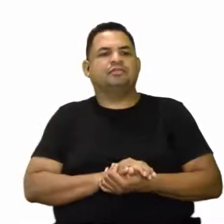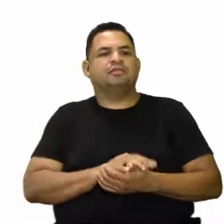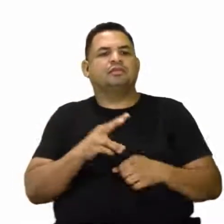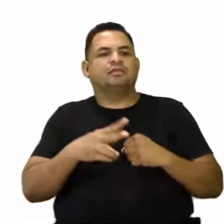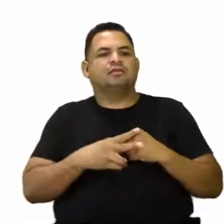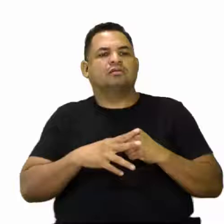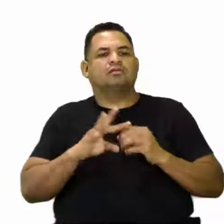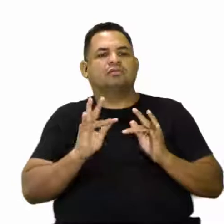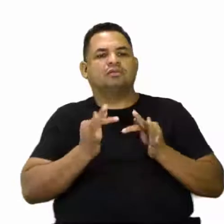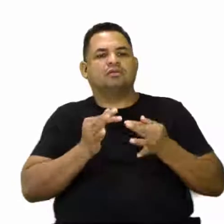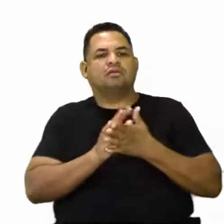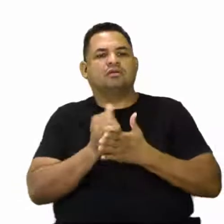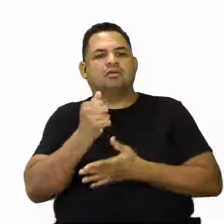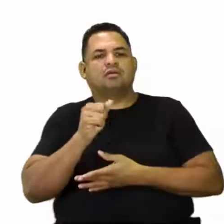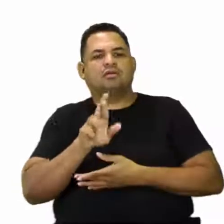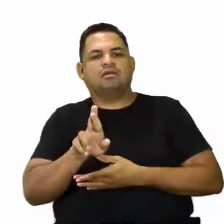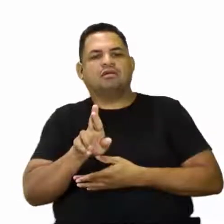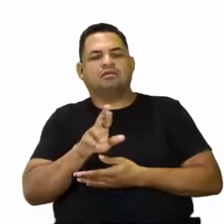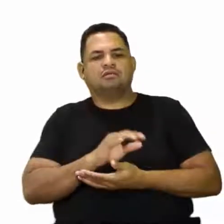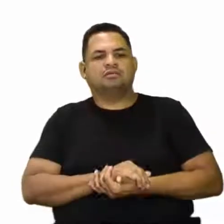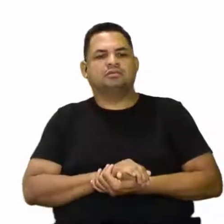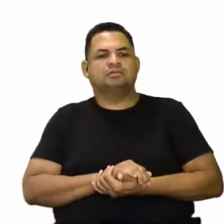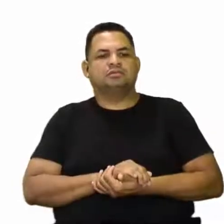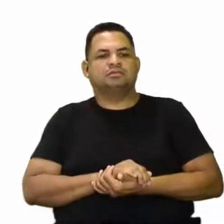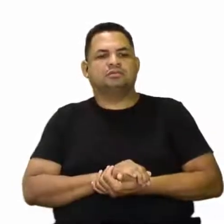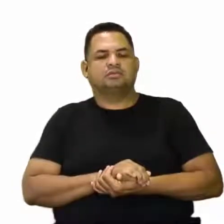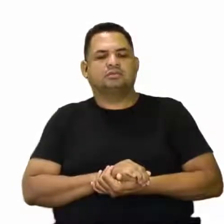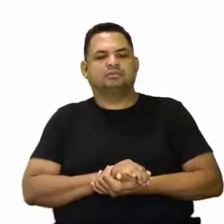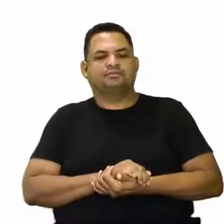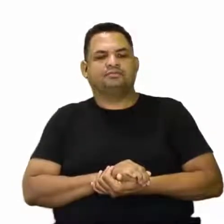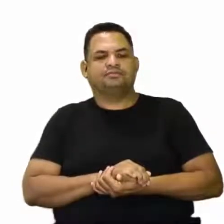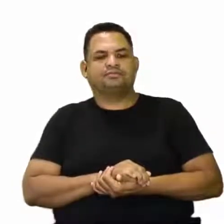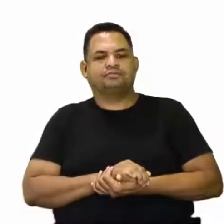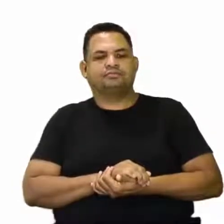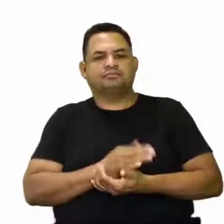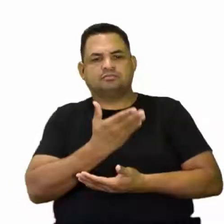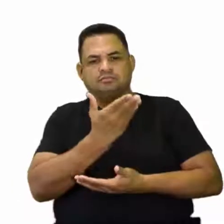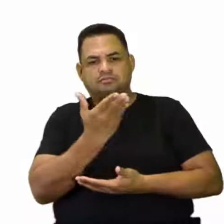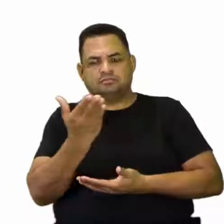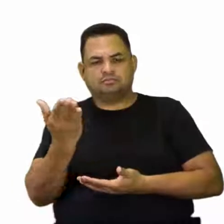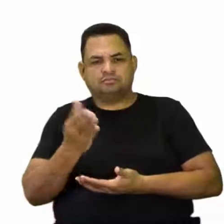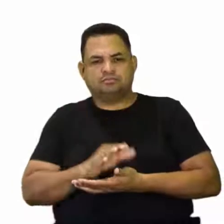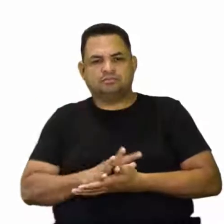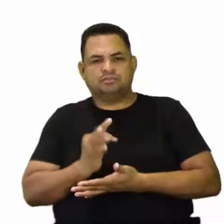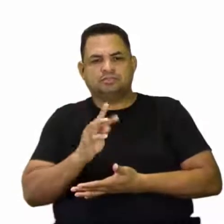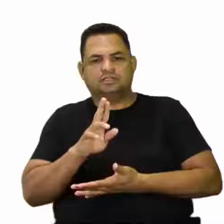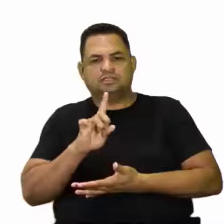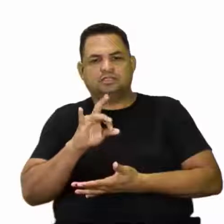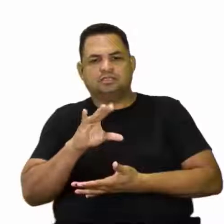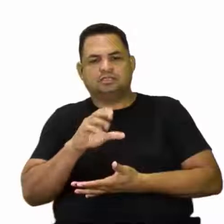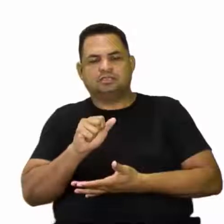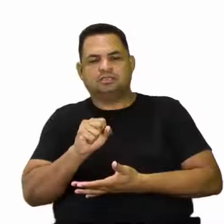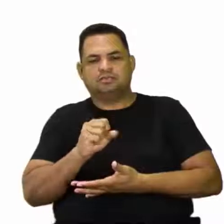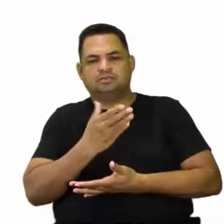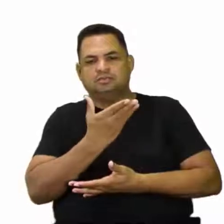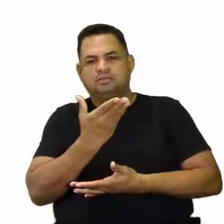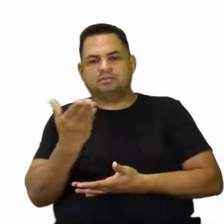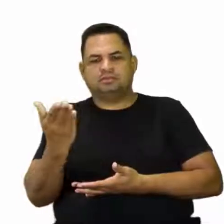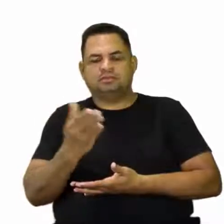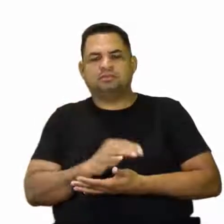primeira conjugação, verbo tardar. Yo tardaría, tú tardarías,